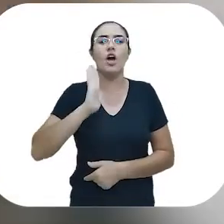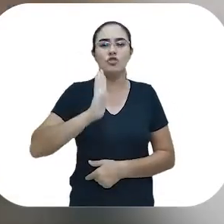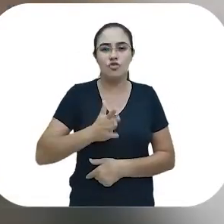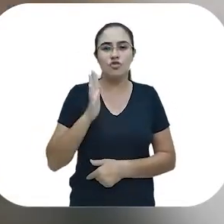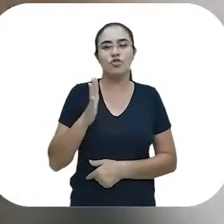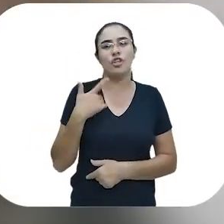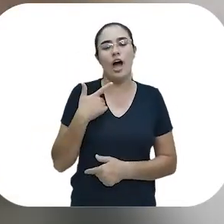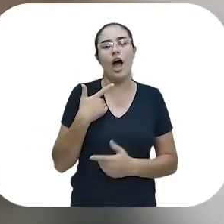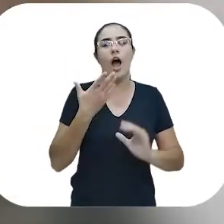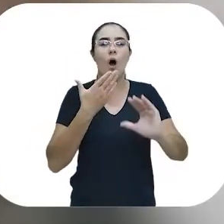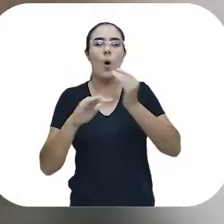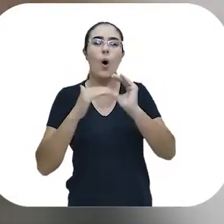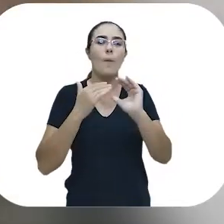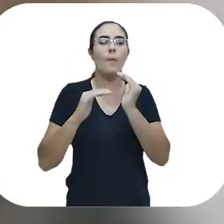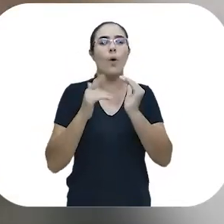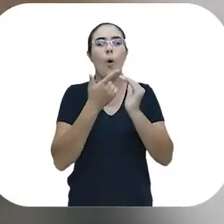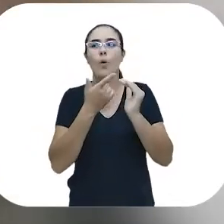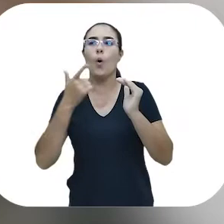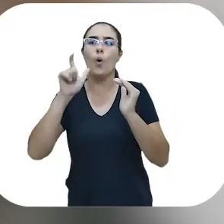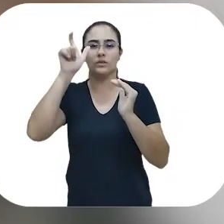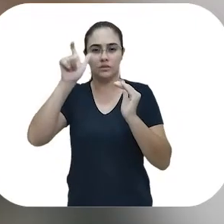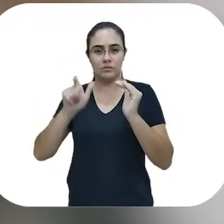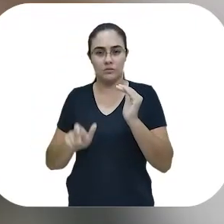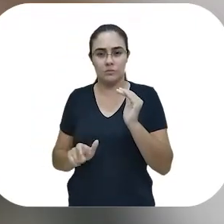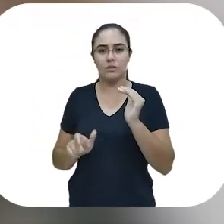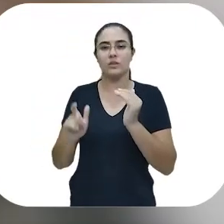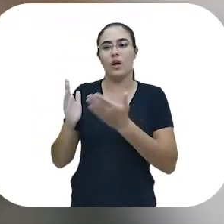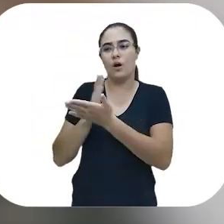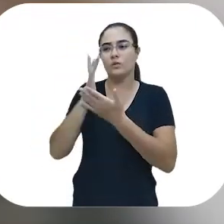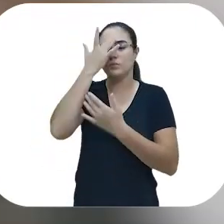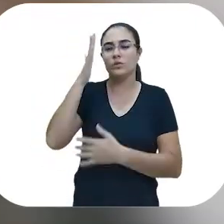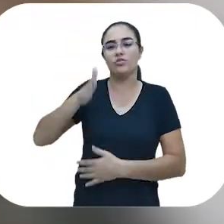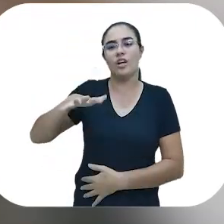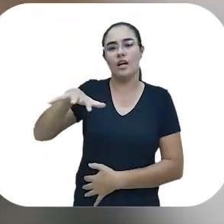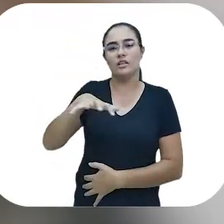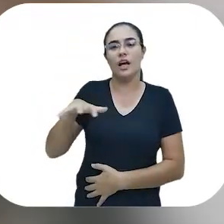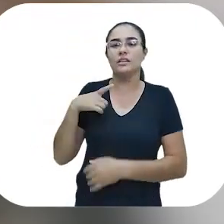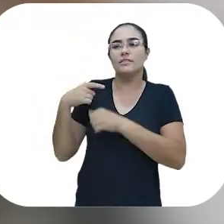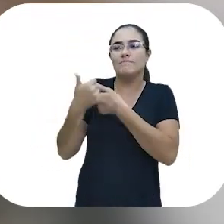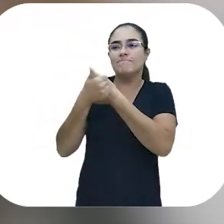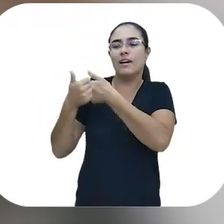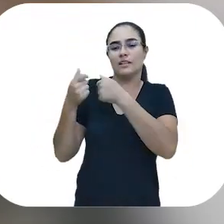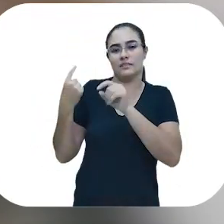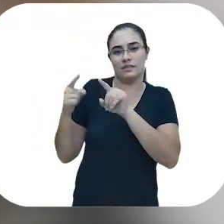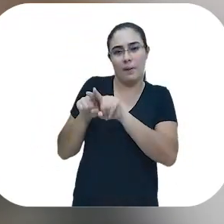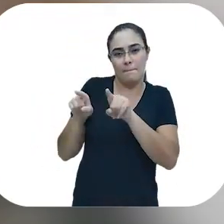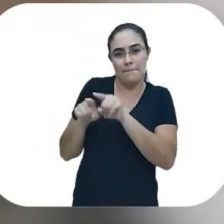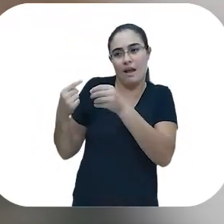Cariri também, algumas compositoras e compositores aqui de pertinho, como também faço um